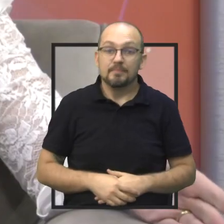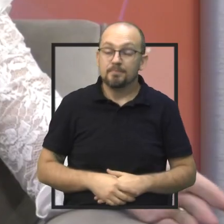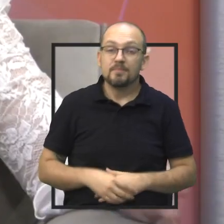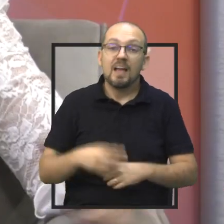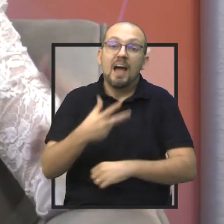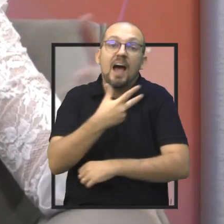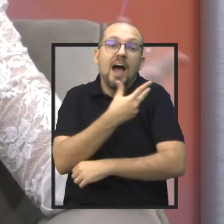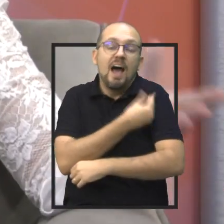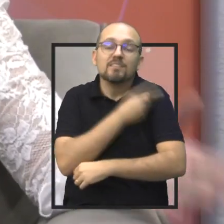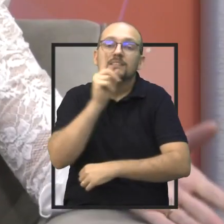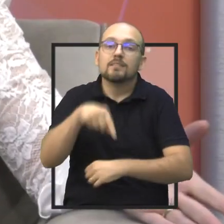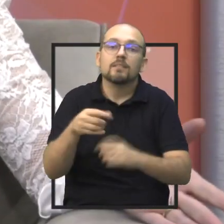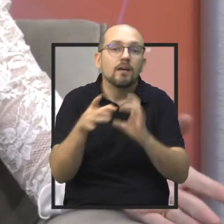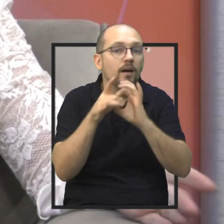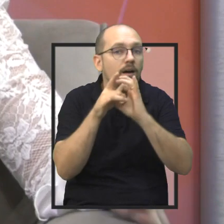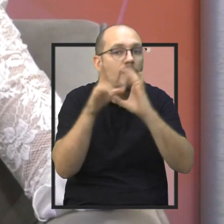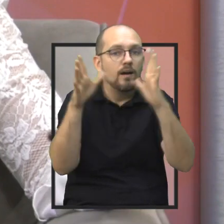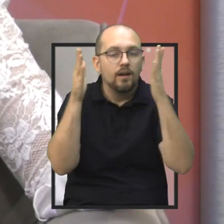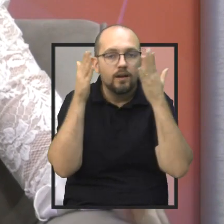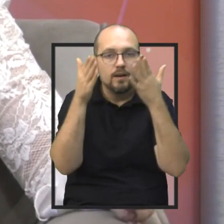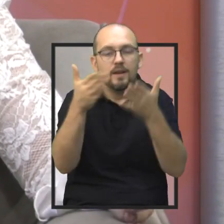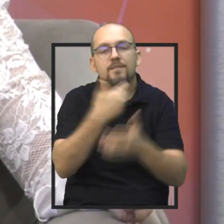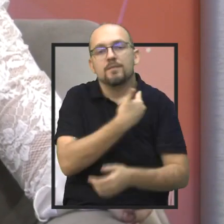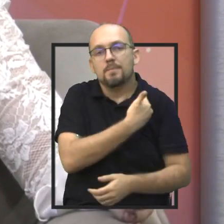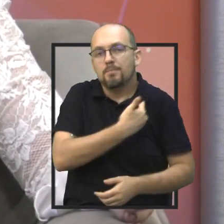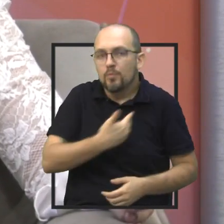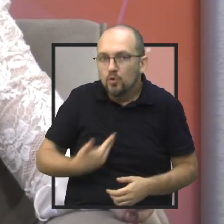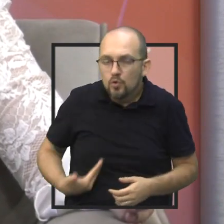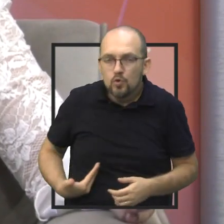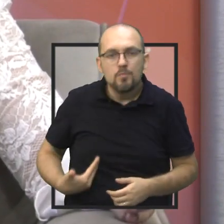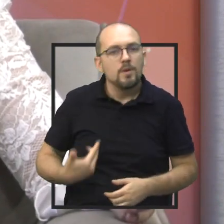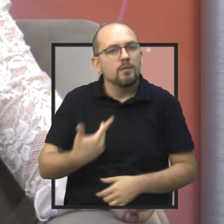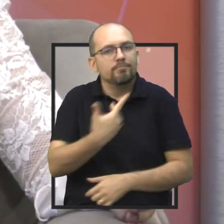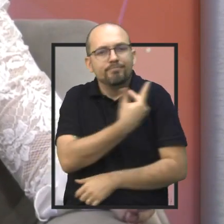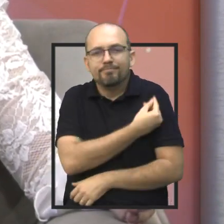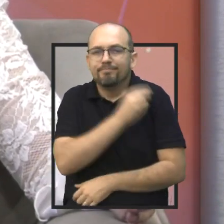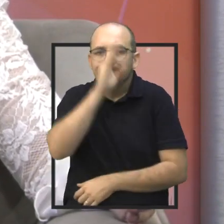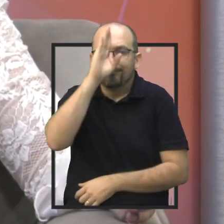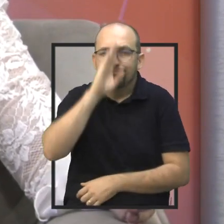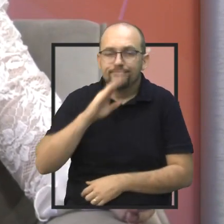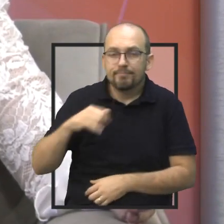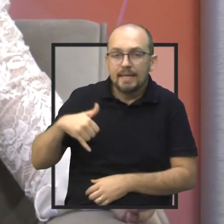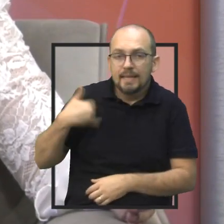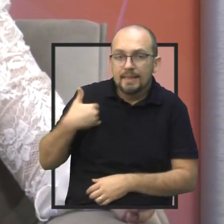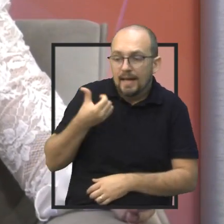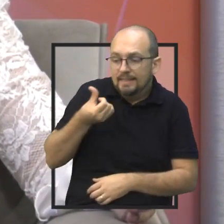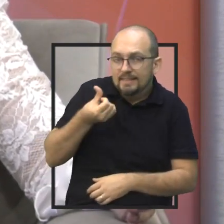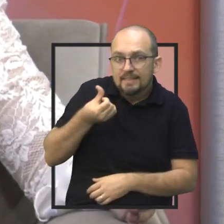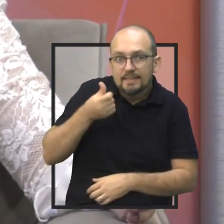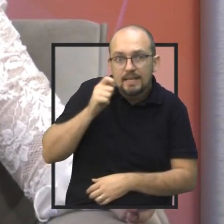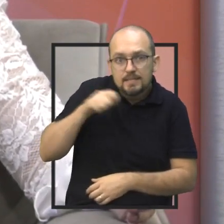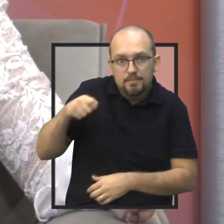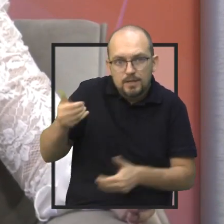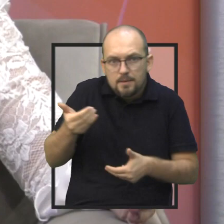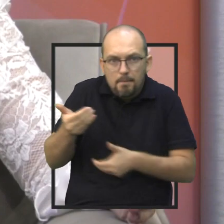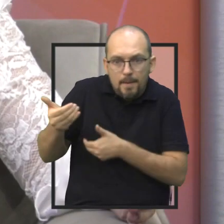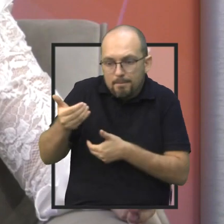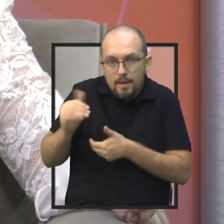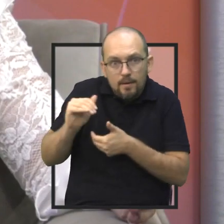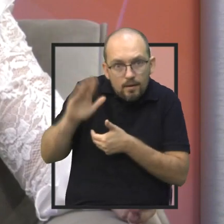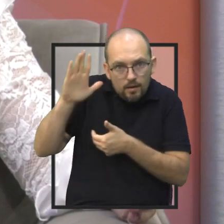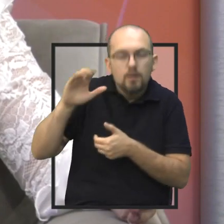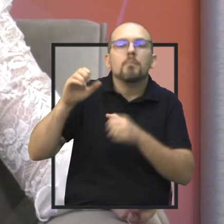está disponível na rede pública, está disponível a vacina contra a gripe acima dos 6 meses de vida para todas as faixas